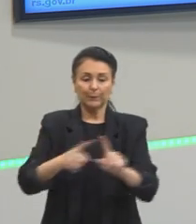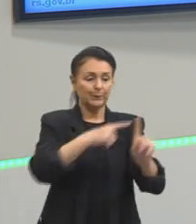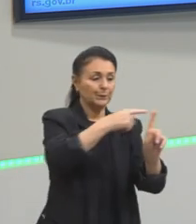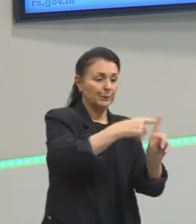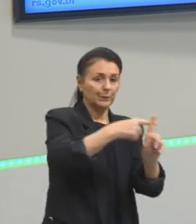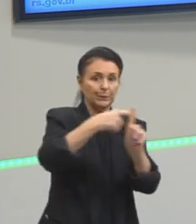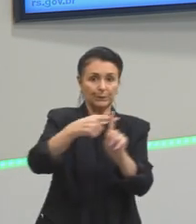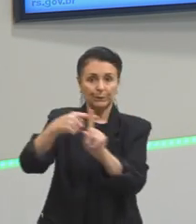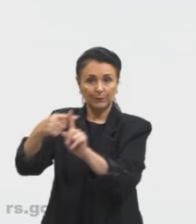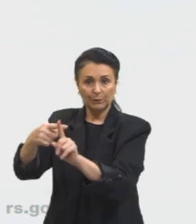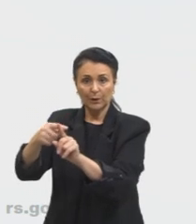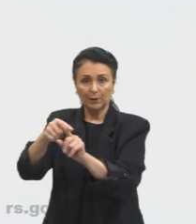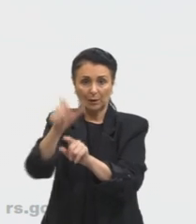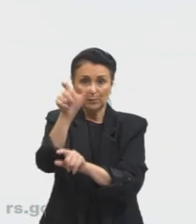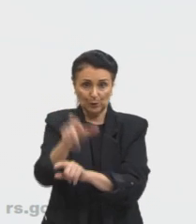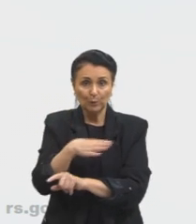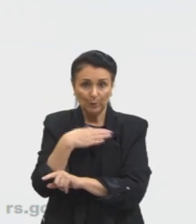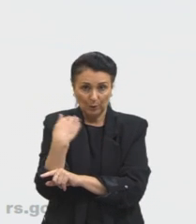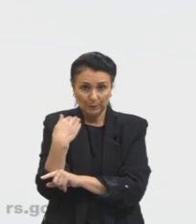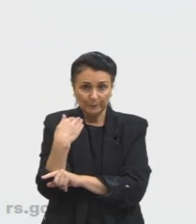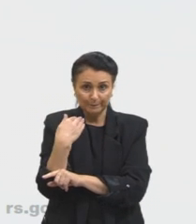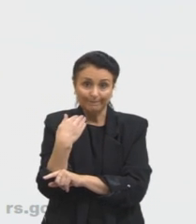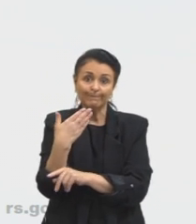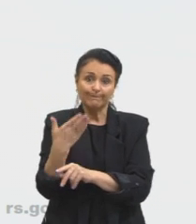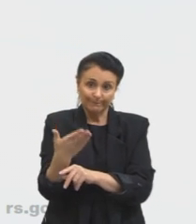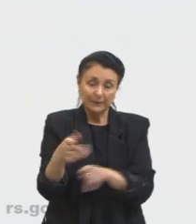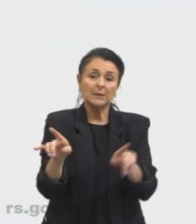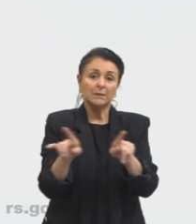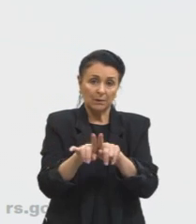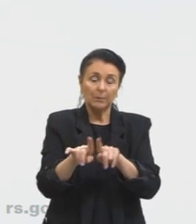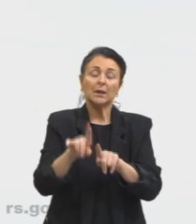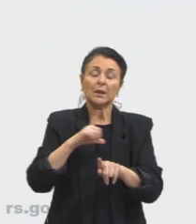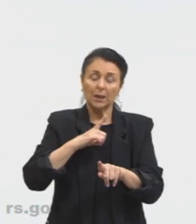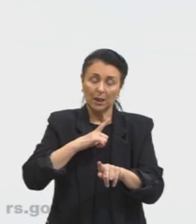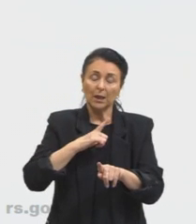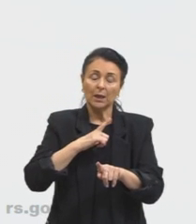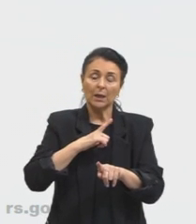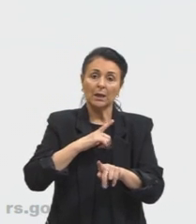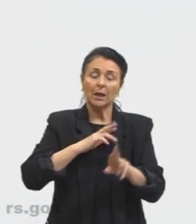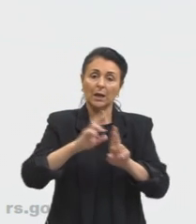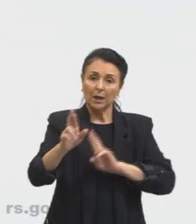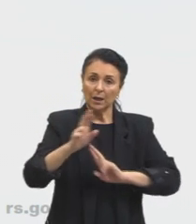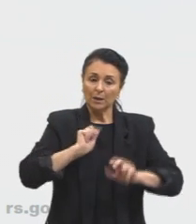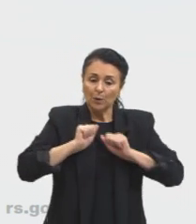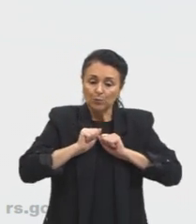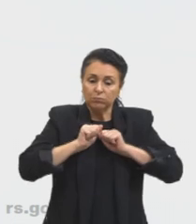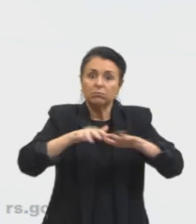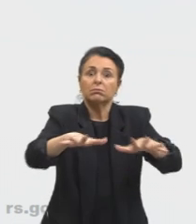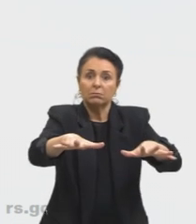locais também de grande e relação aí com a